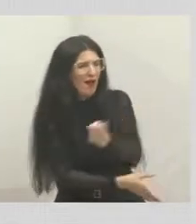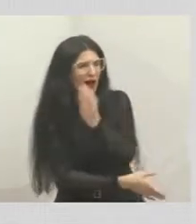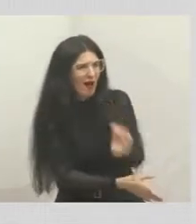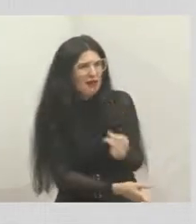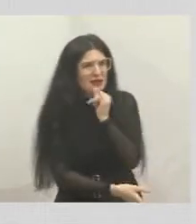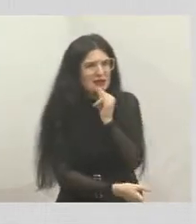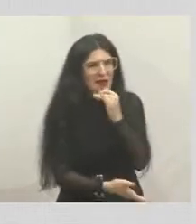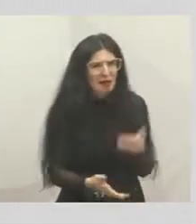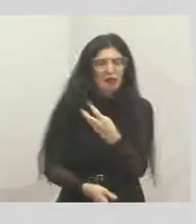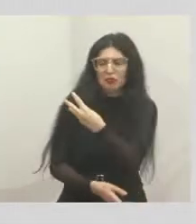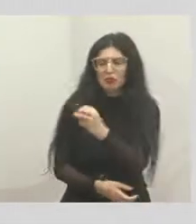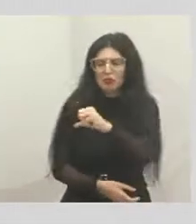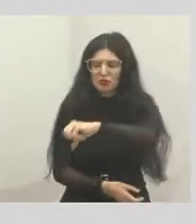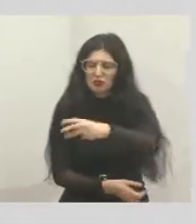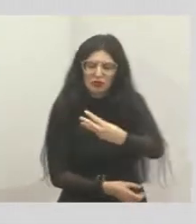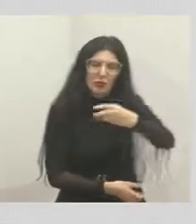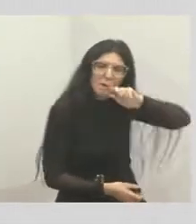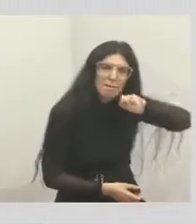anual